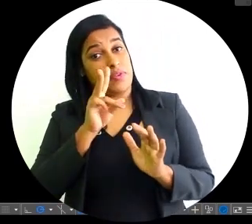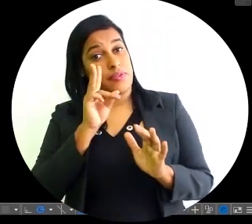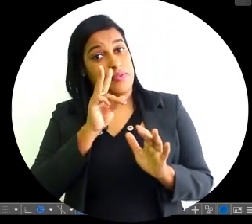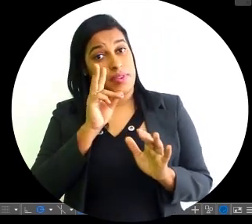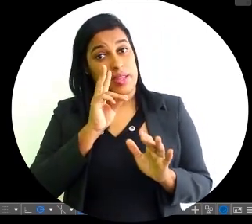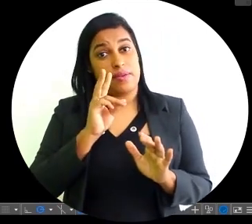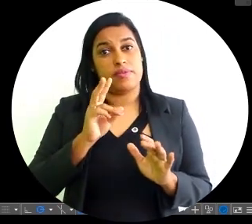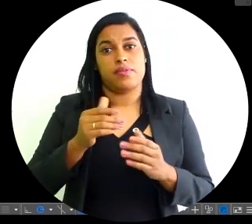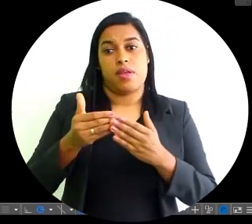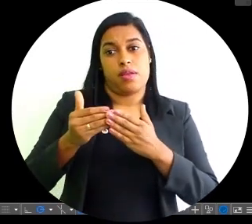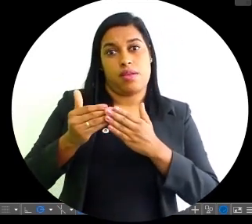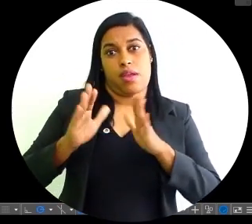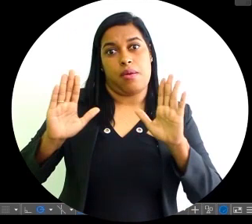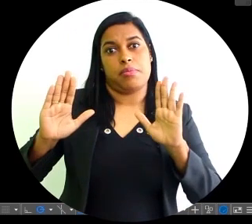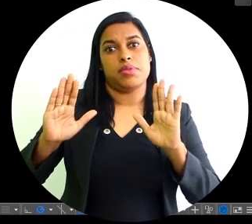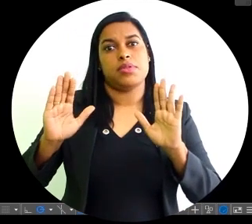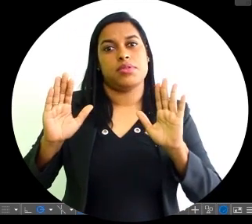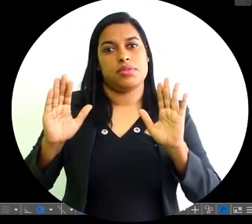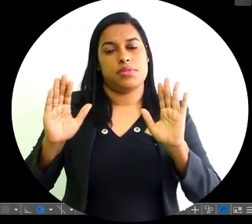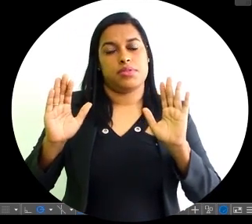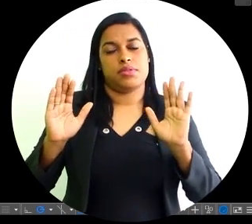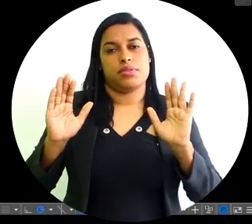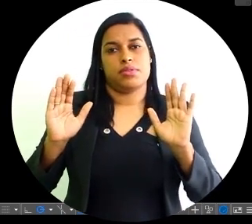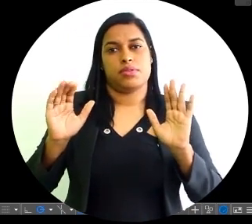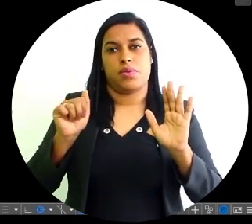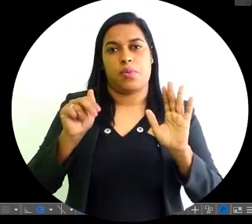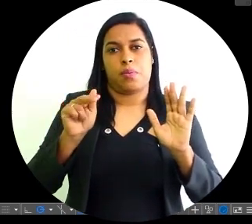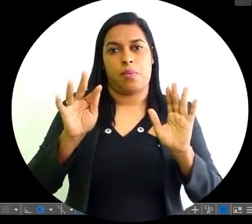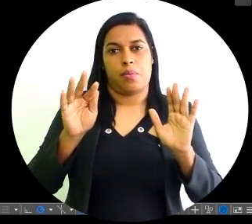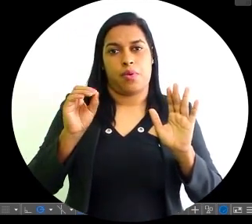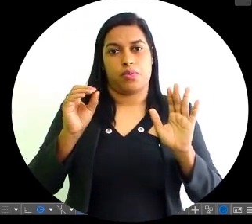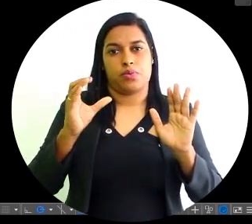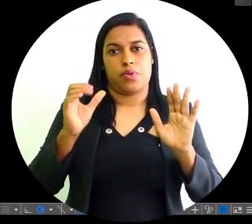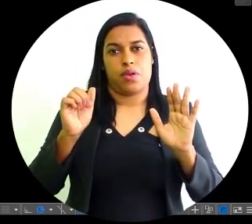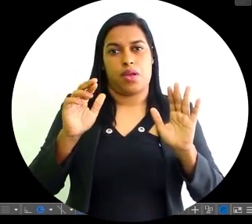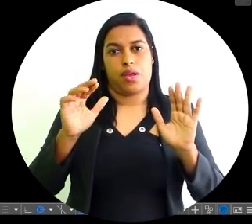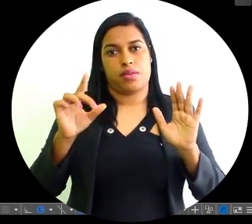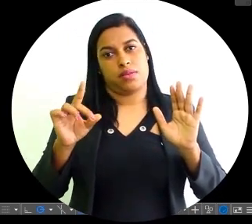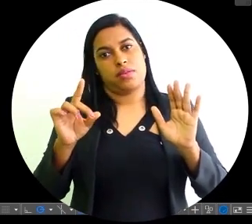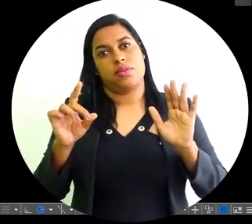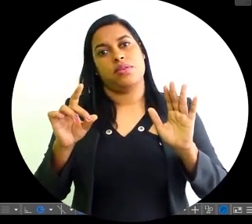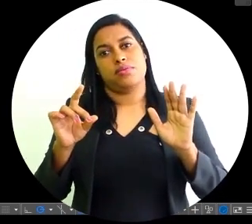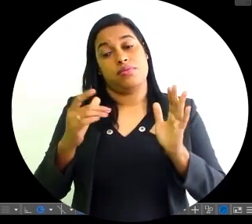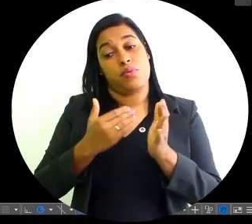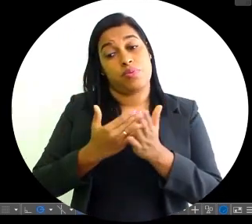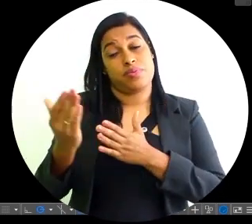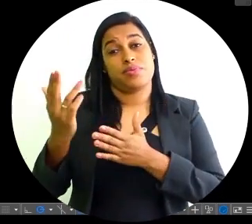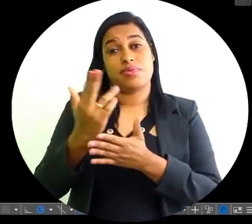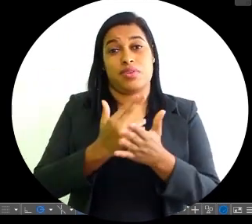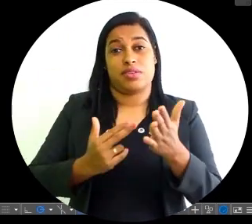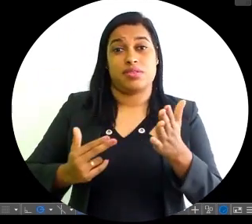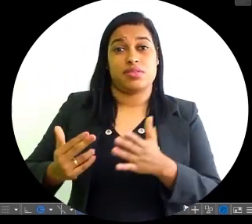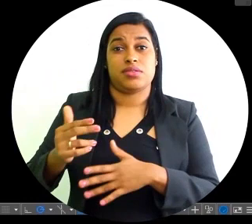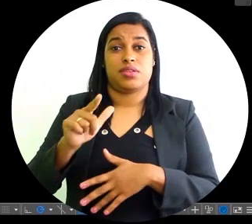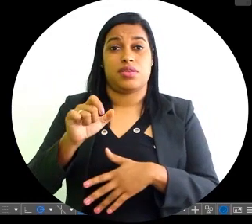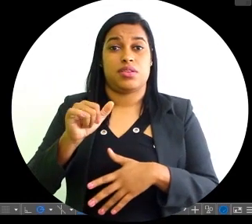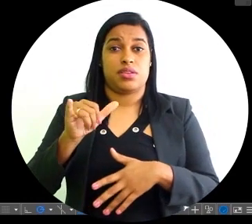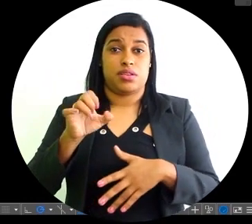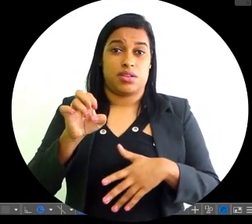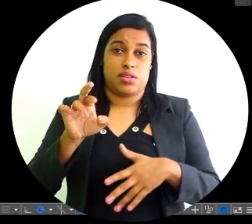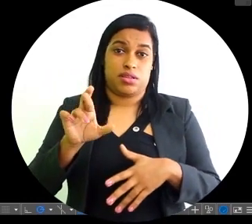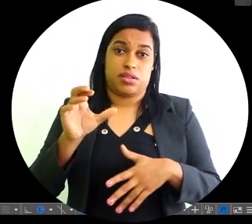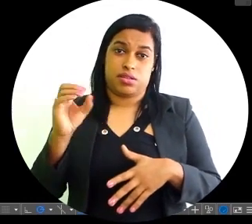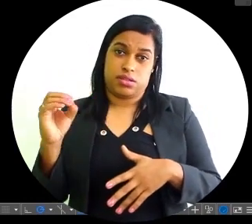que abre e o AutoCAD, o padrão dele, logo que eu inicio um desenho, é o Layer 0, a